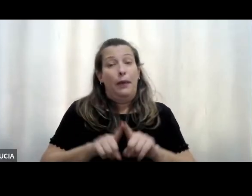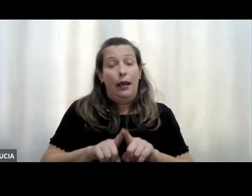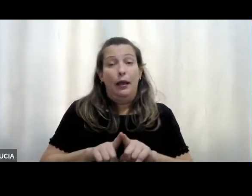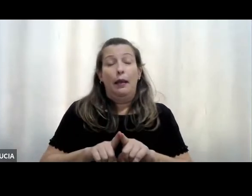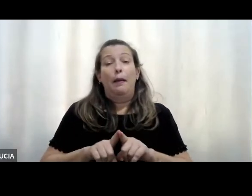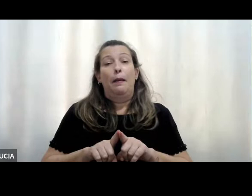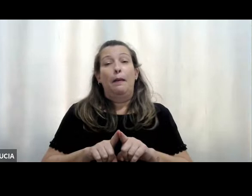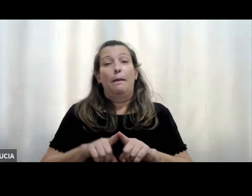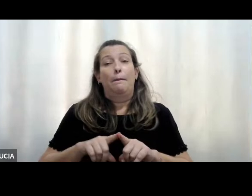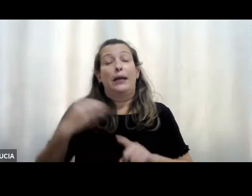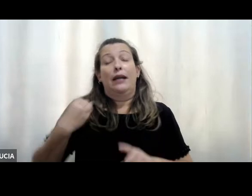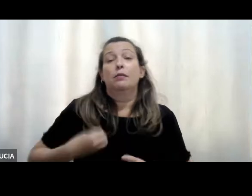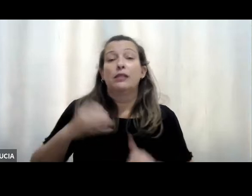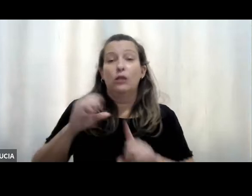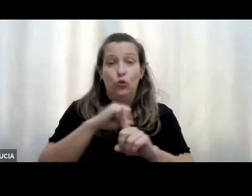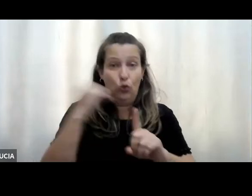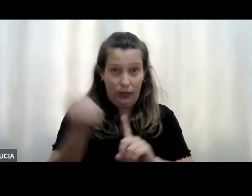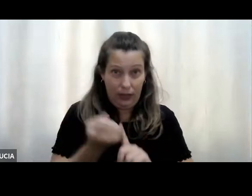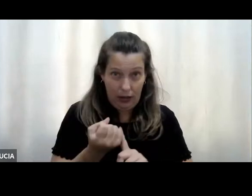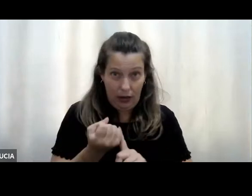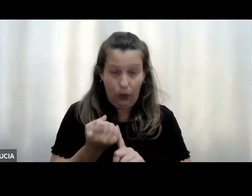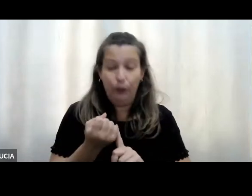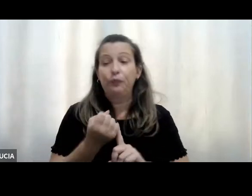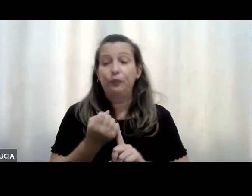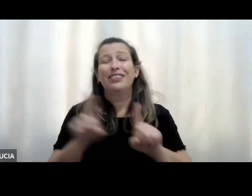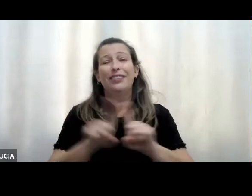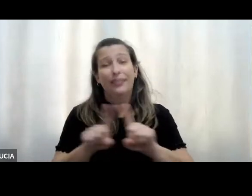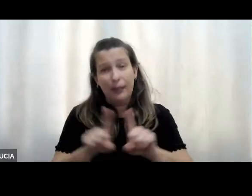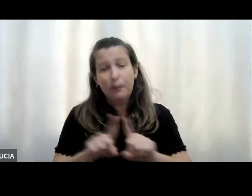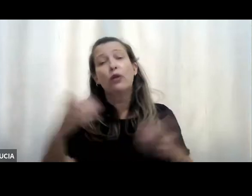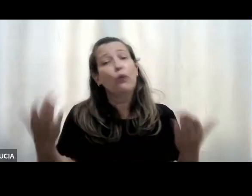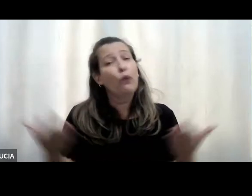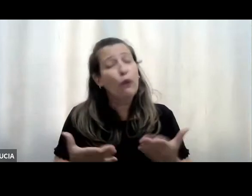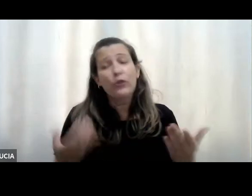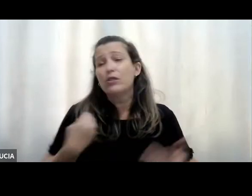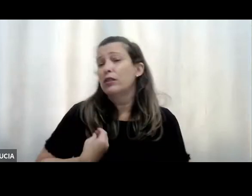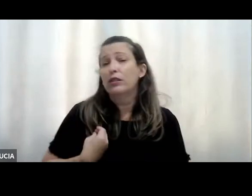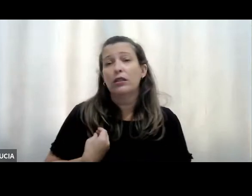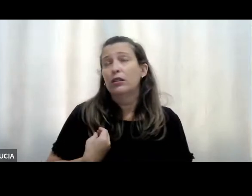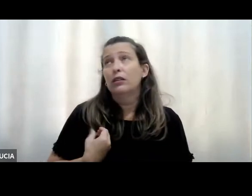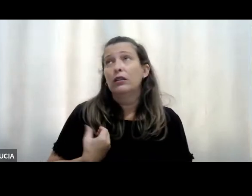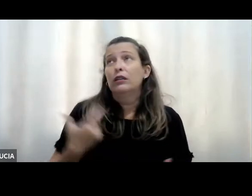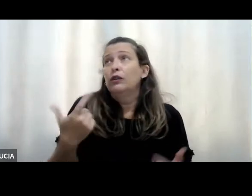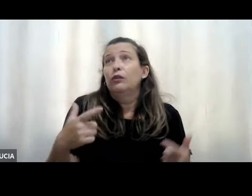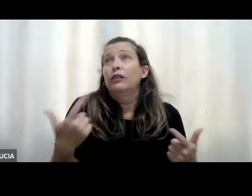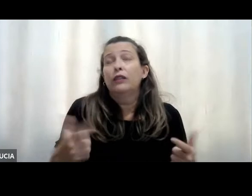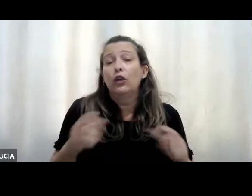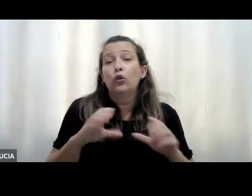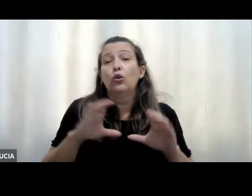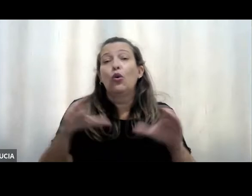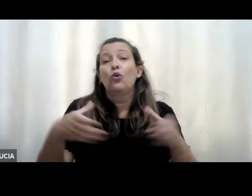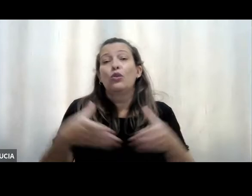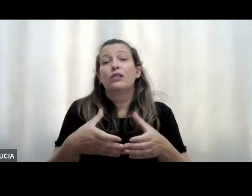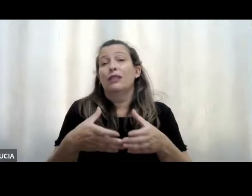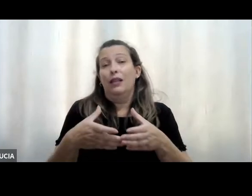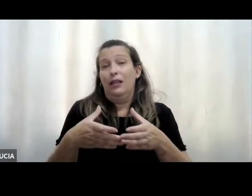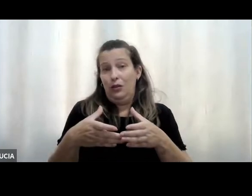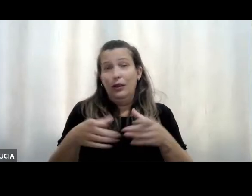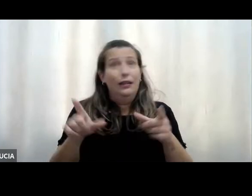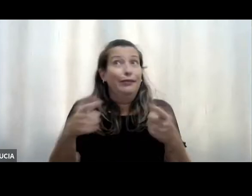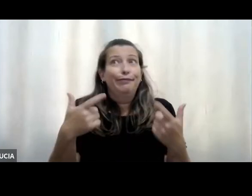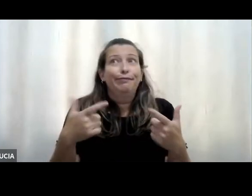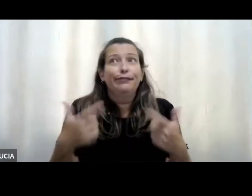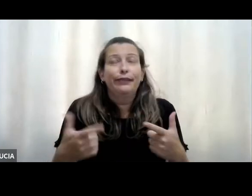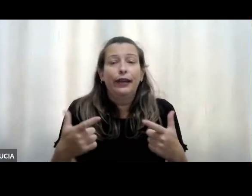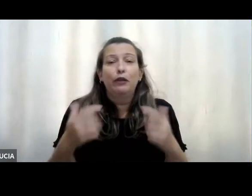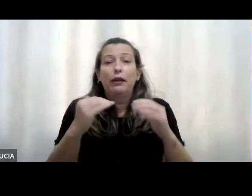Empresa Brasil de Comunicação, que seria esse projeto nacional, ela hoje não possui conselho curador, por exemplo, então a gente não tem instâncias de participação na sociedade